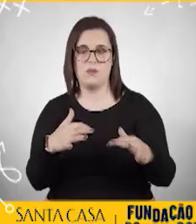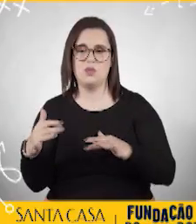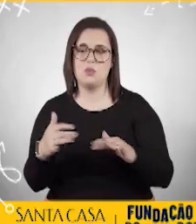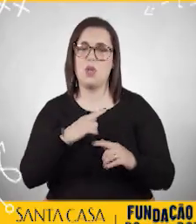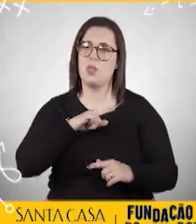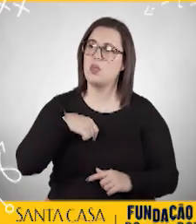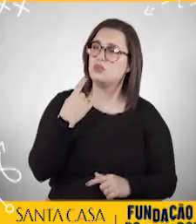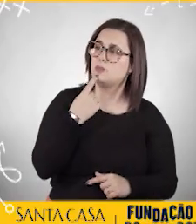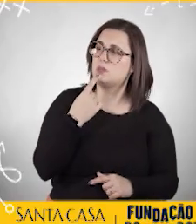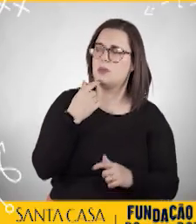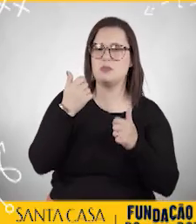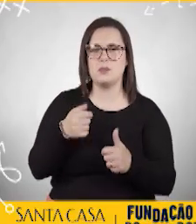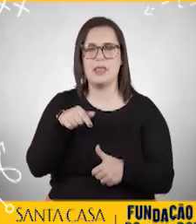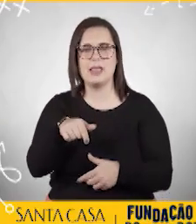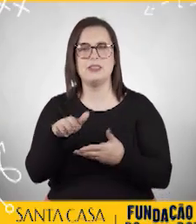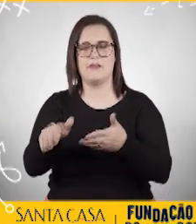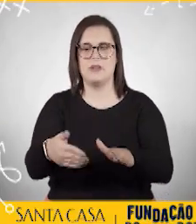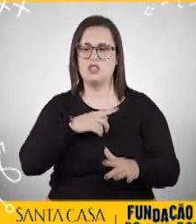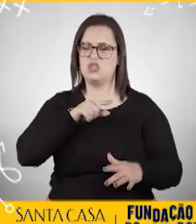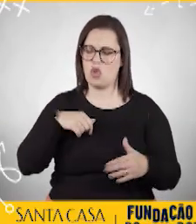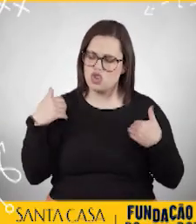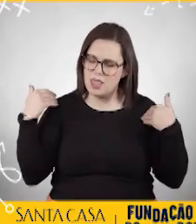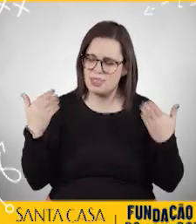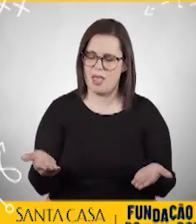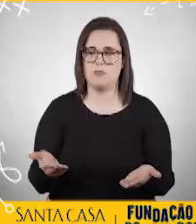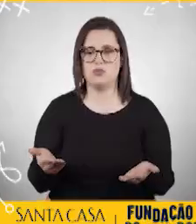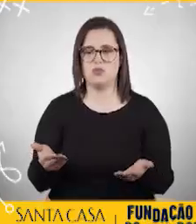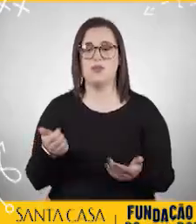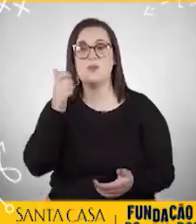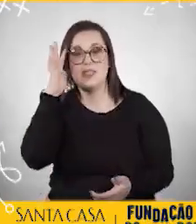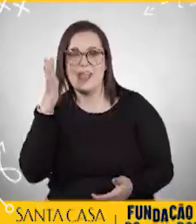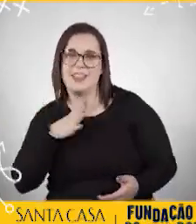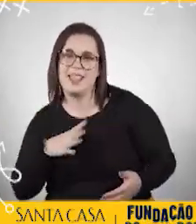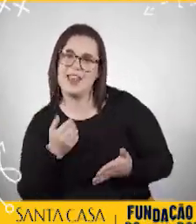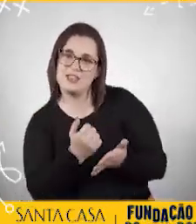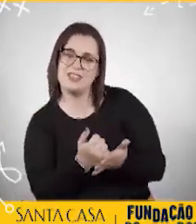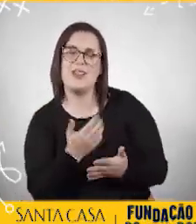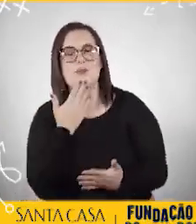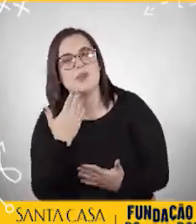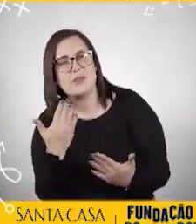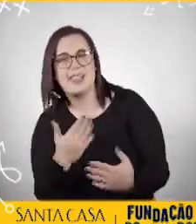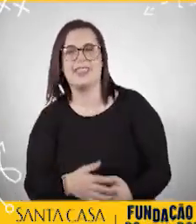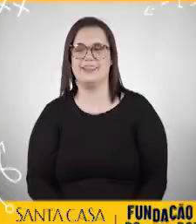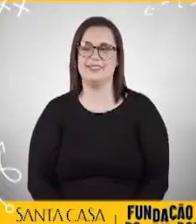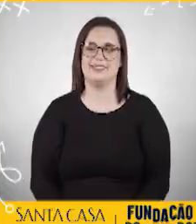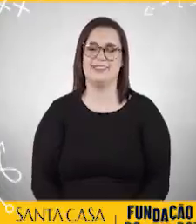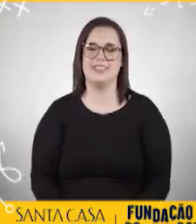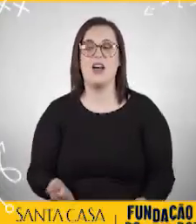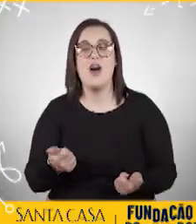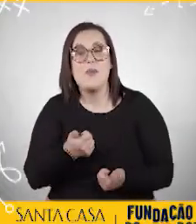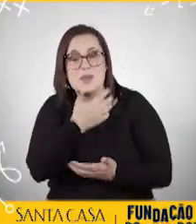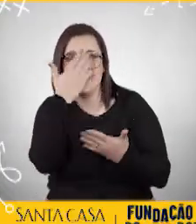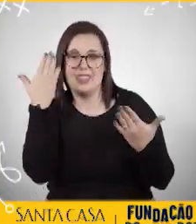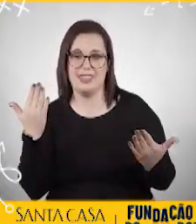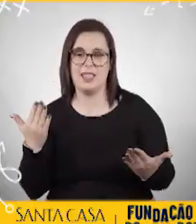futebol, entendemos que nestes momentos também temos que dar de nós. Boa tarde, já Muito obrigado, muito obrigado.